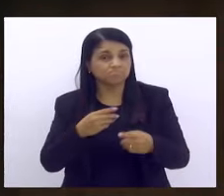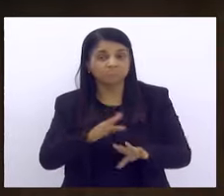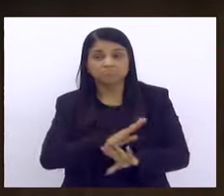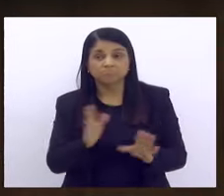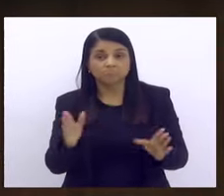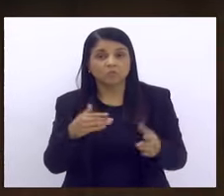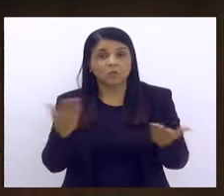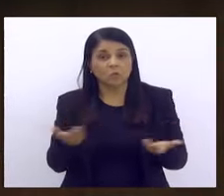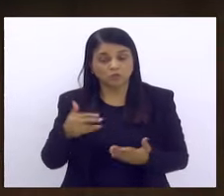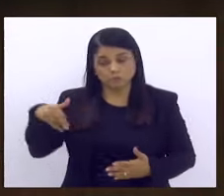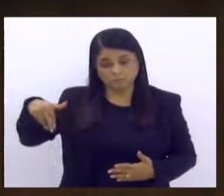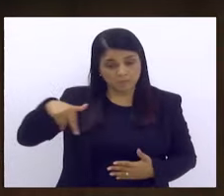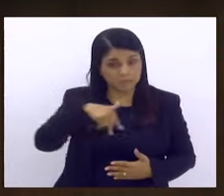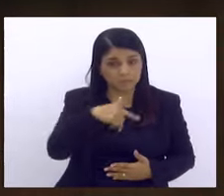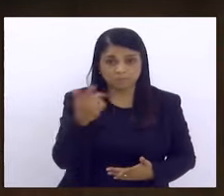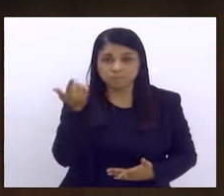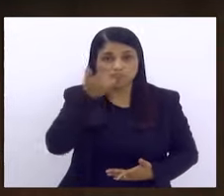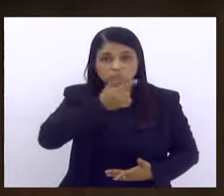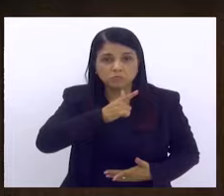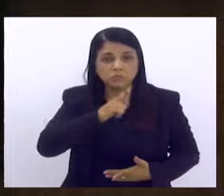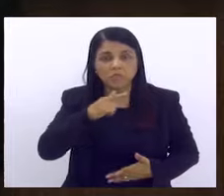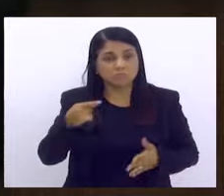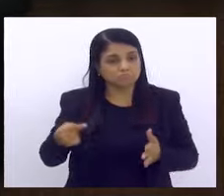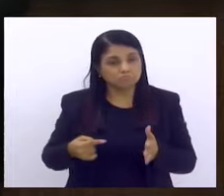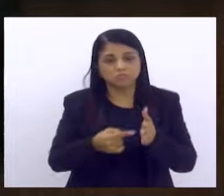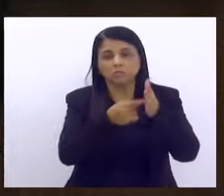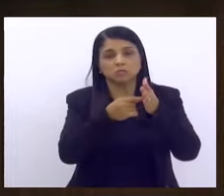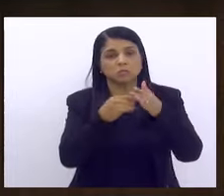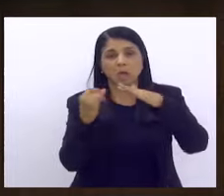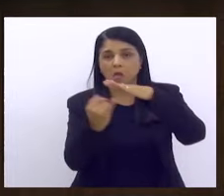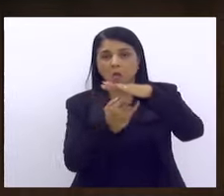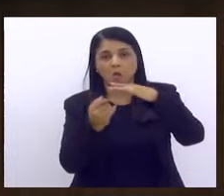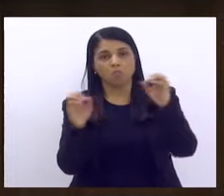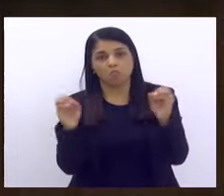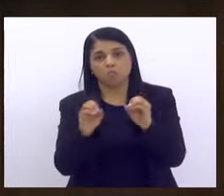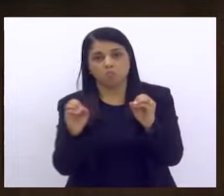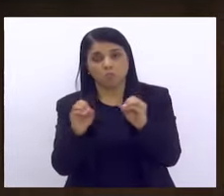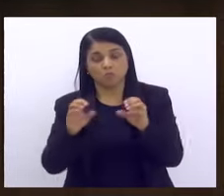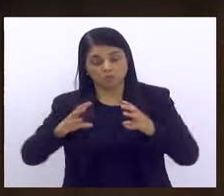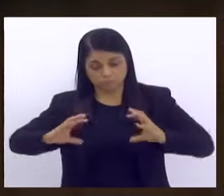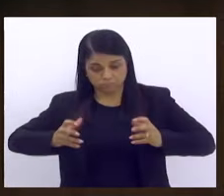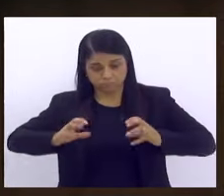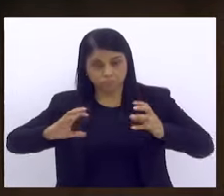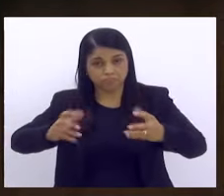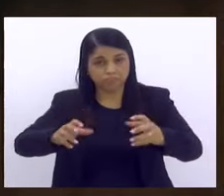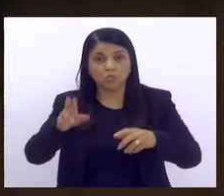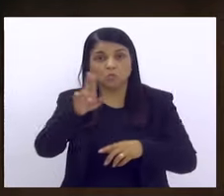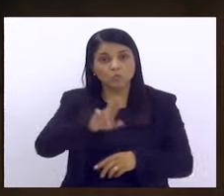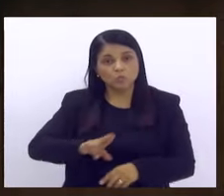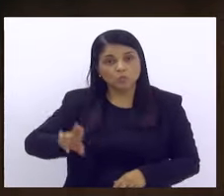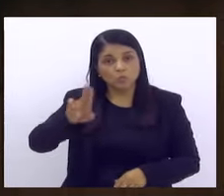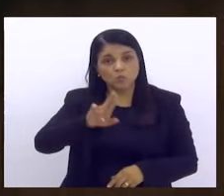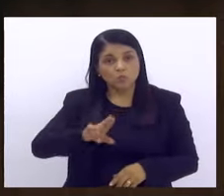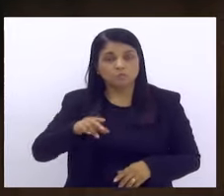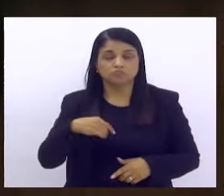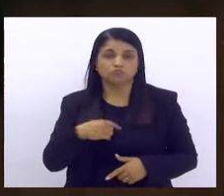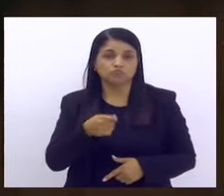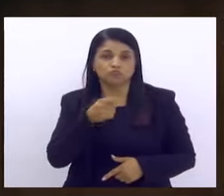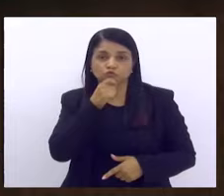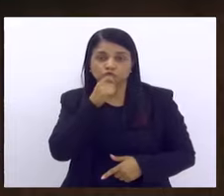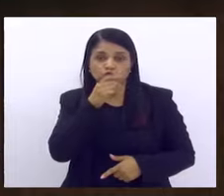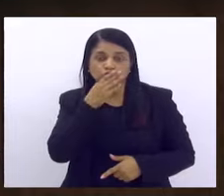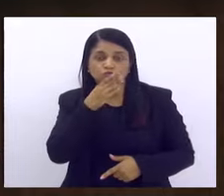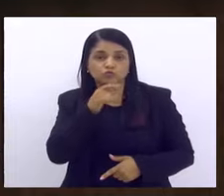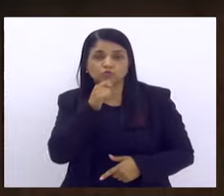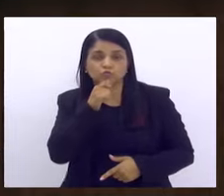consegue acionar qualquer órgão de fiscalização porque esses ciclomotores estão sendo utilizados sem nenhum tipo de